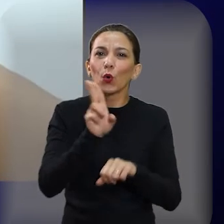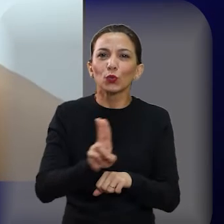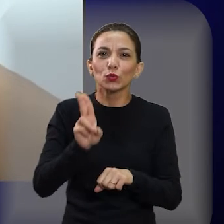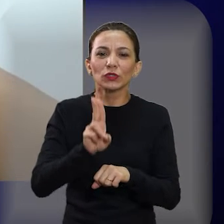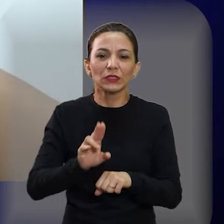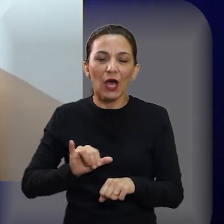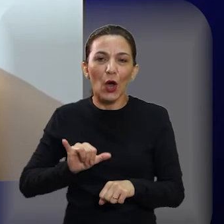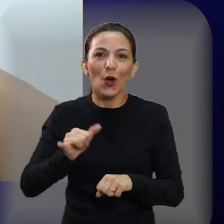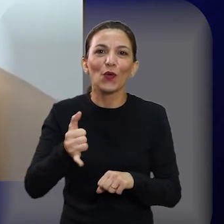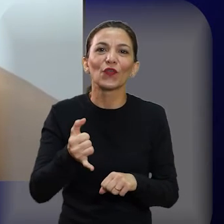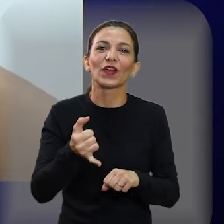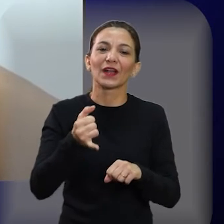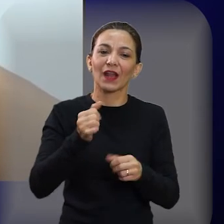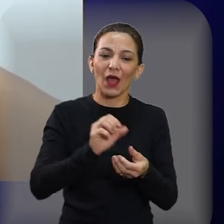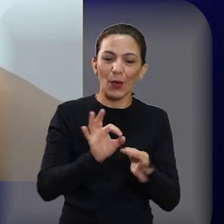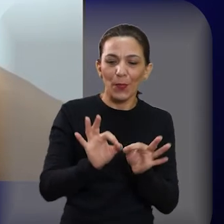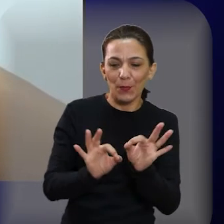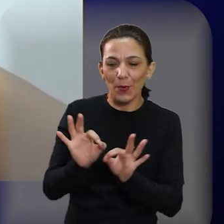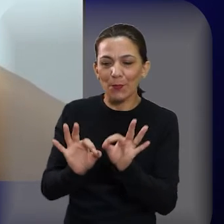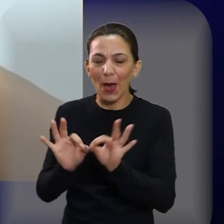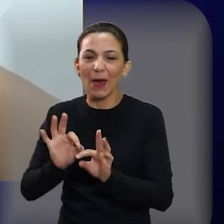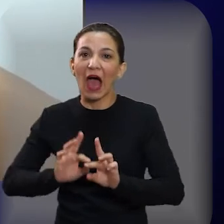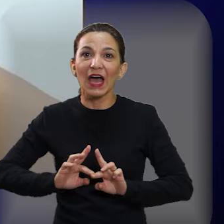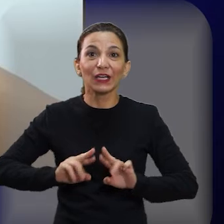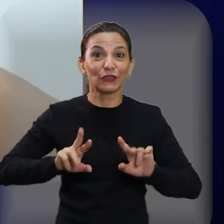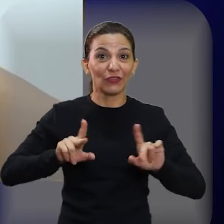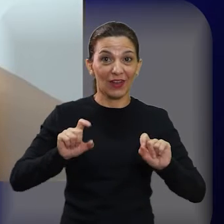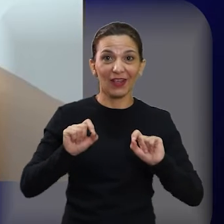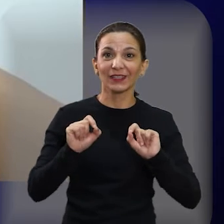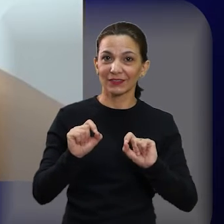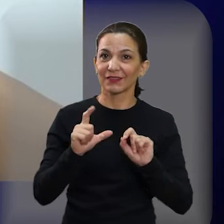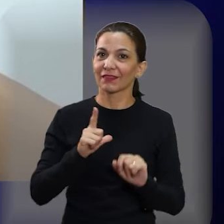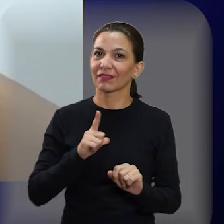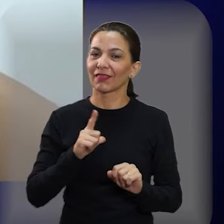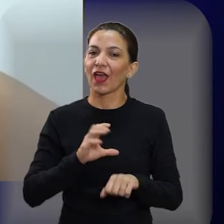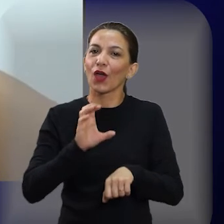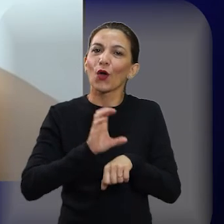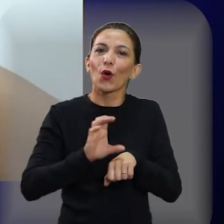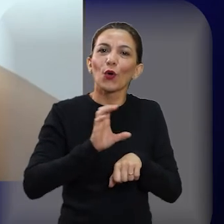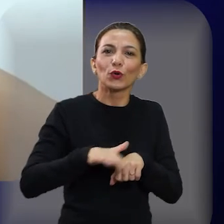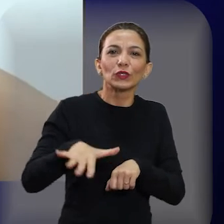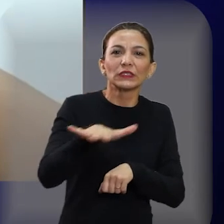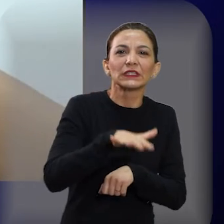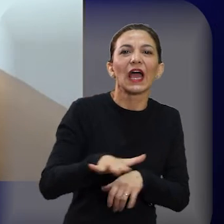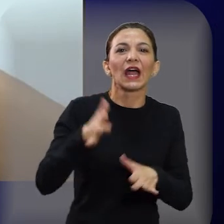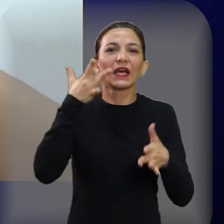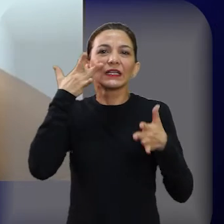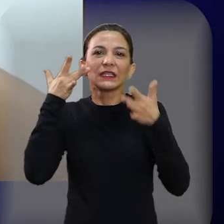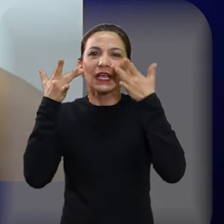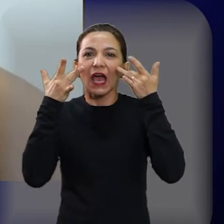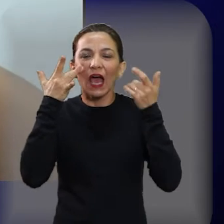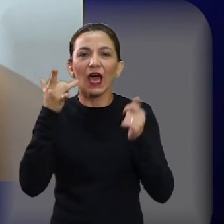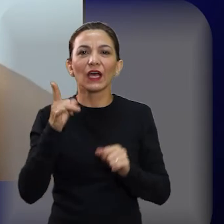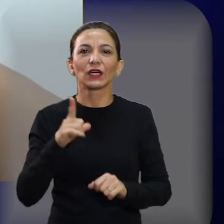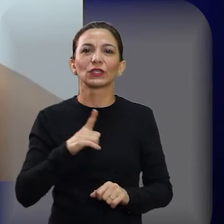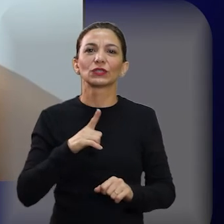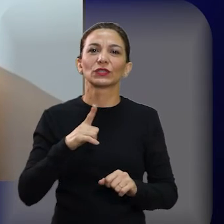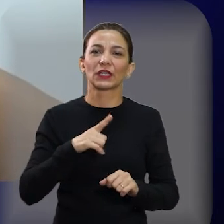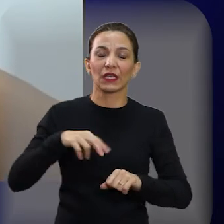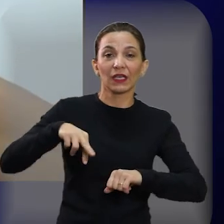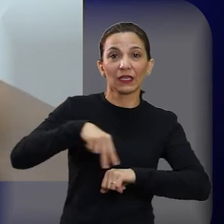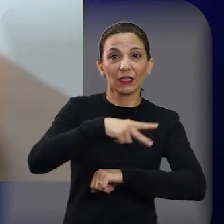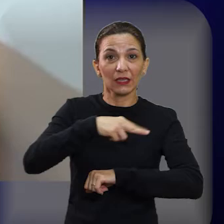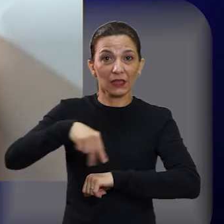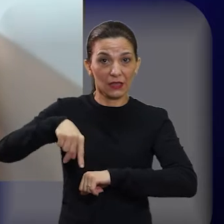ressignificar um objeto a partir de materiais recicláveis, então é uma construção desse objeto. Temos cursos